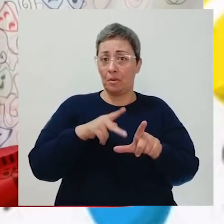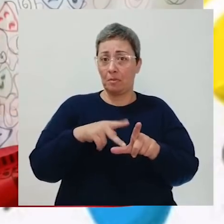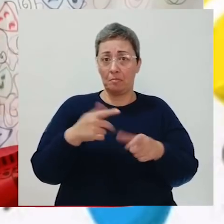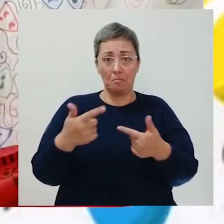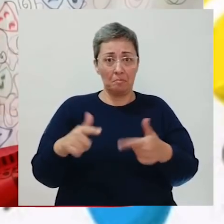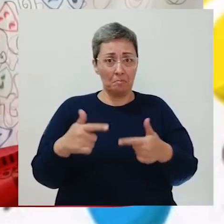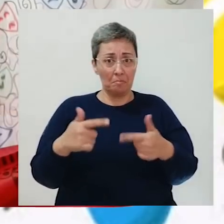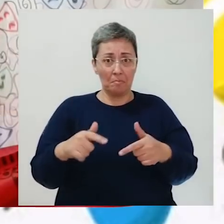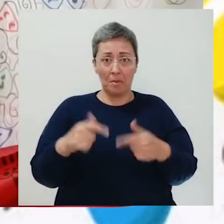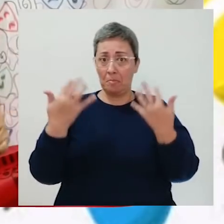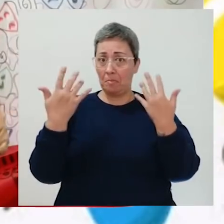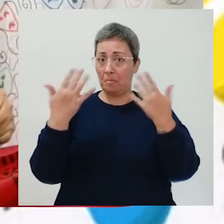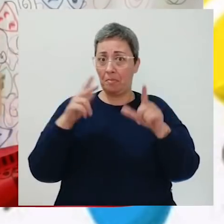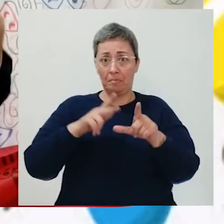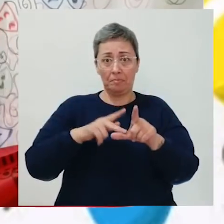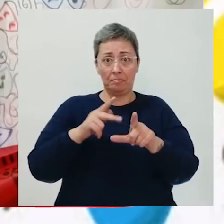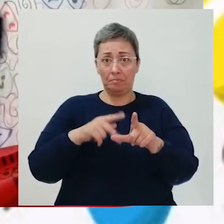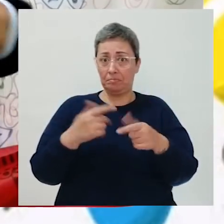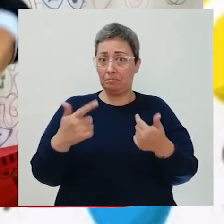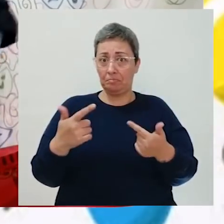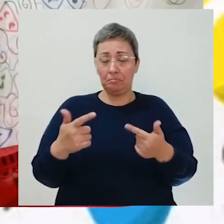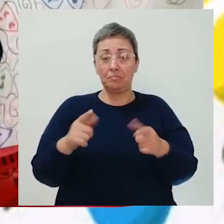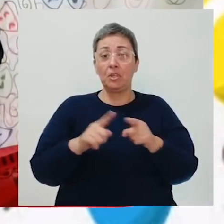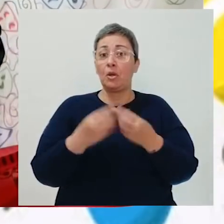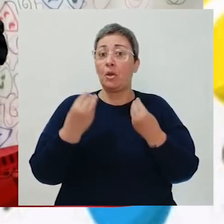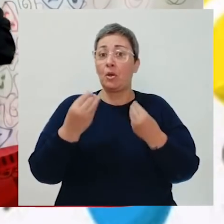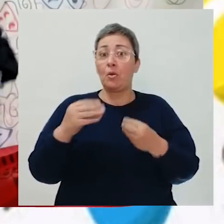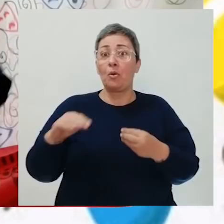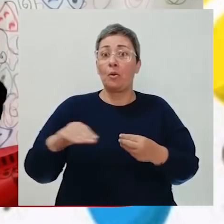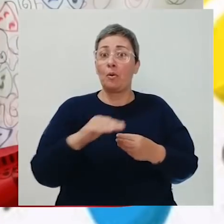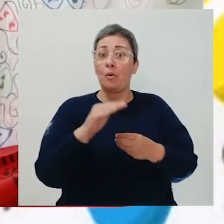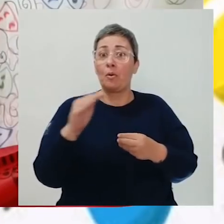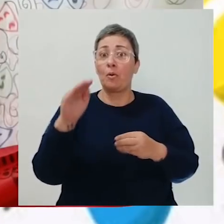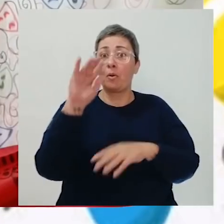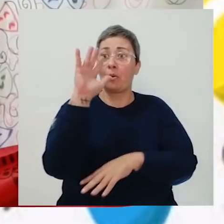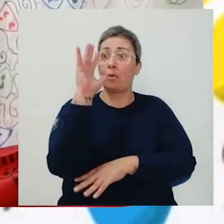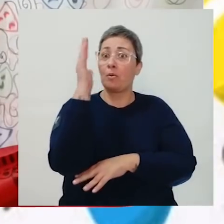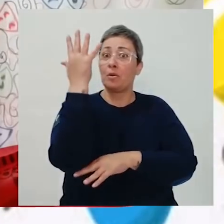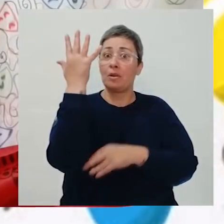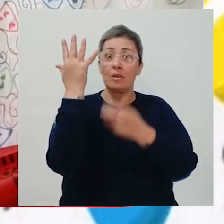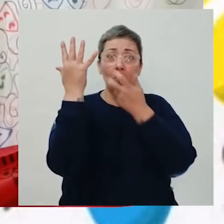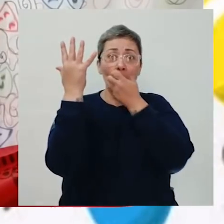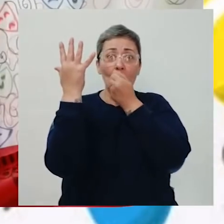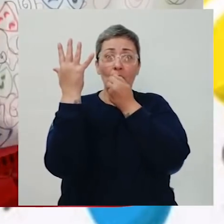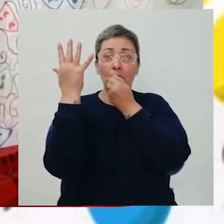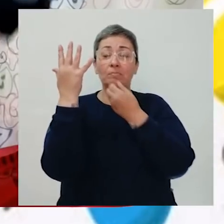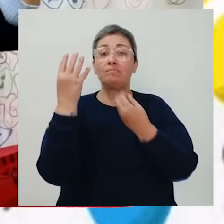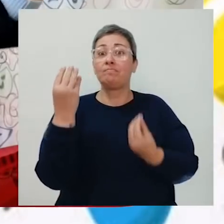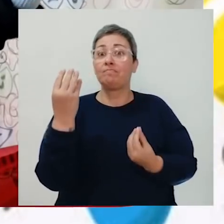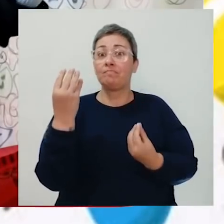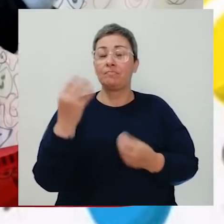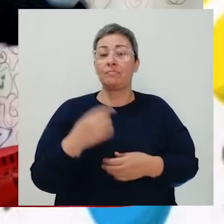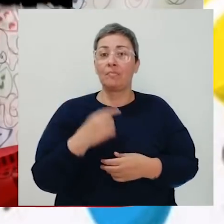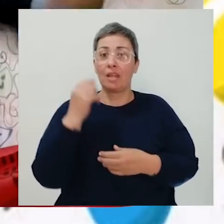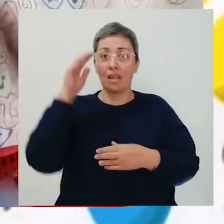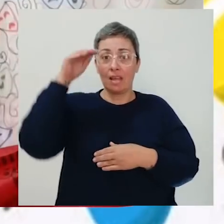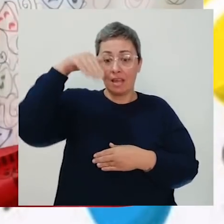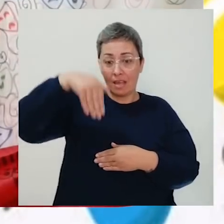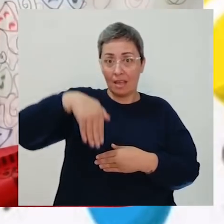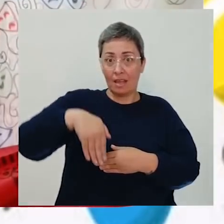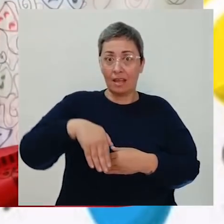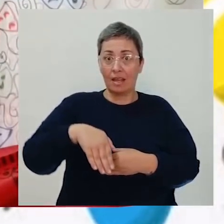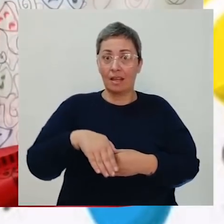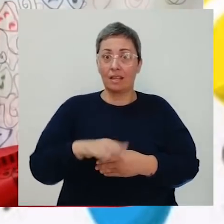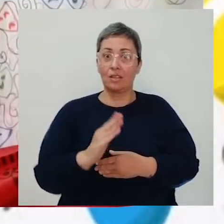a cobra não tem mão. Como é que a cobra sobe no pezinho de limão? Ela